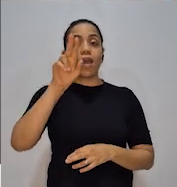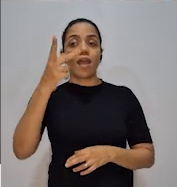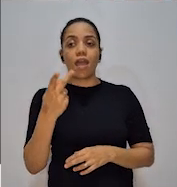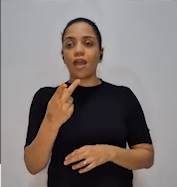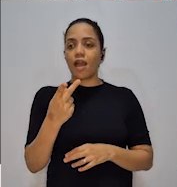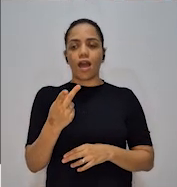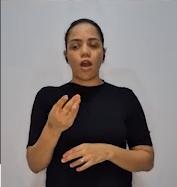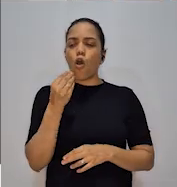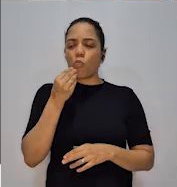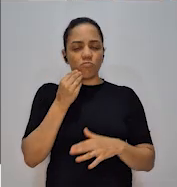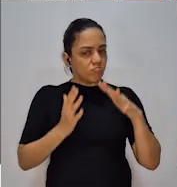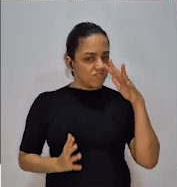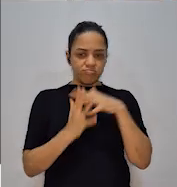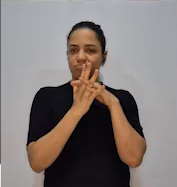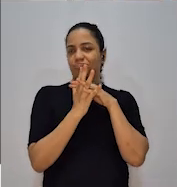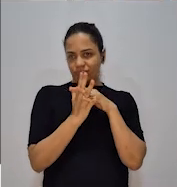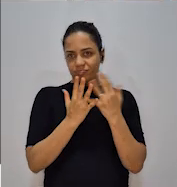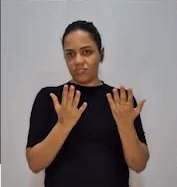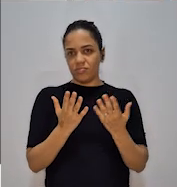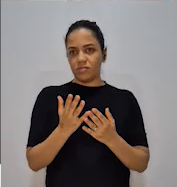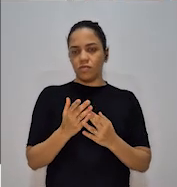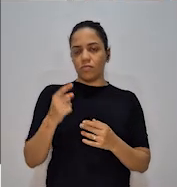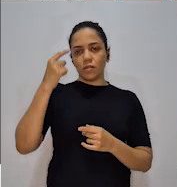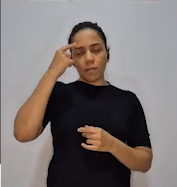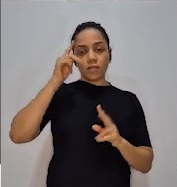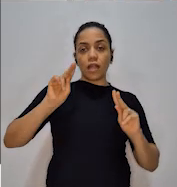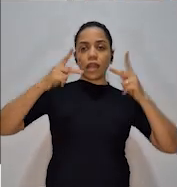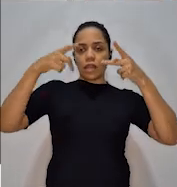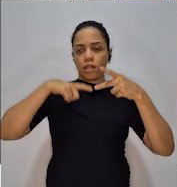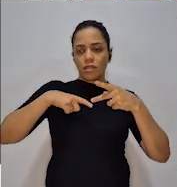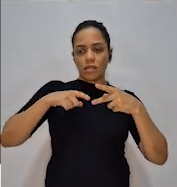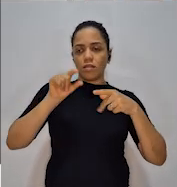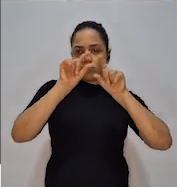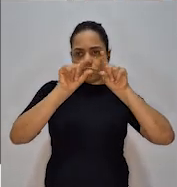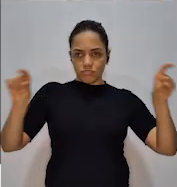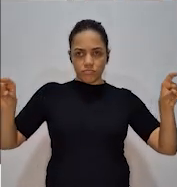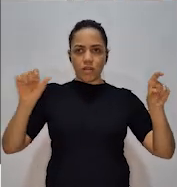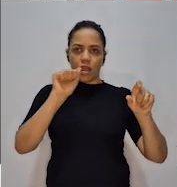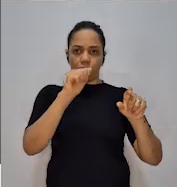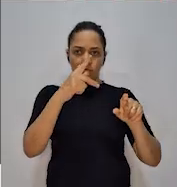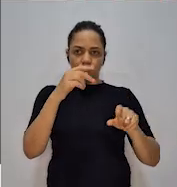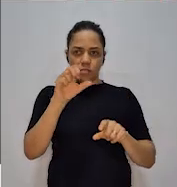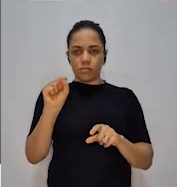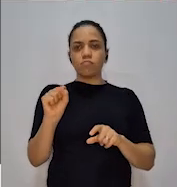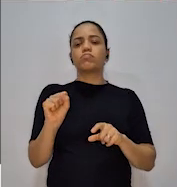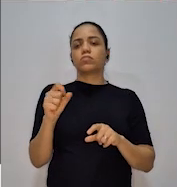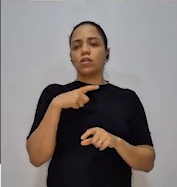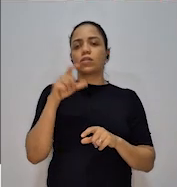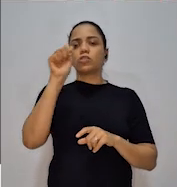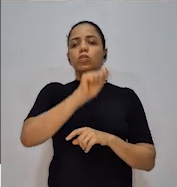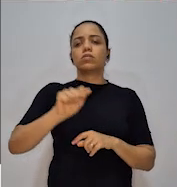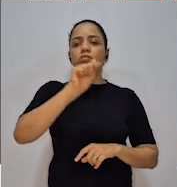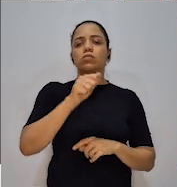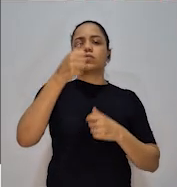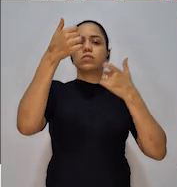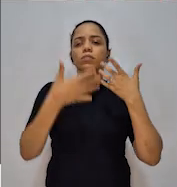no chat a gente colocou o link da APSA Bahia, colocou o link da associação que explica o que é